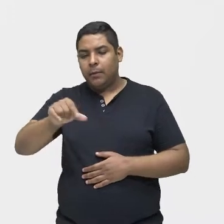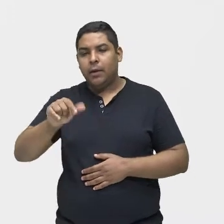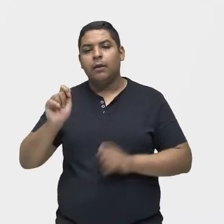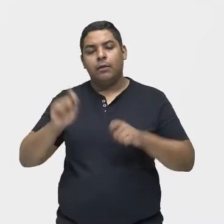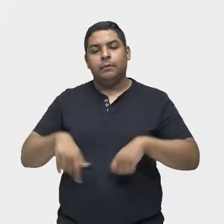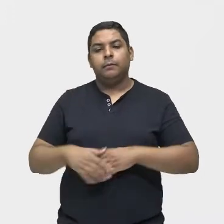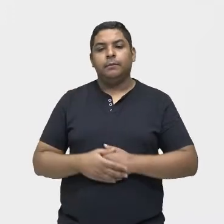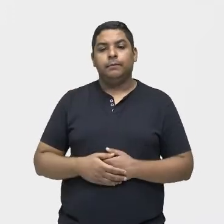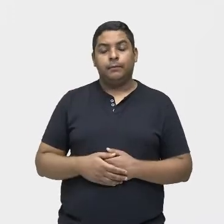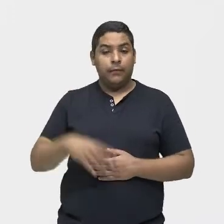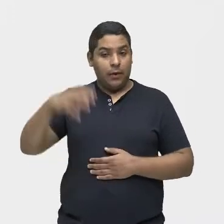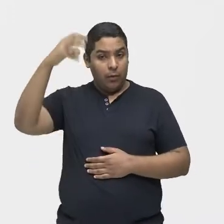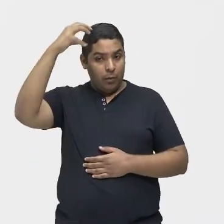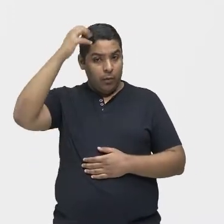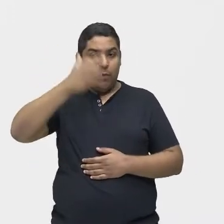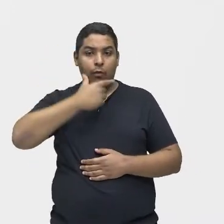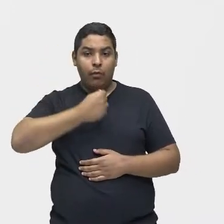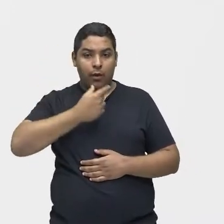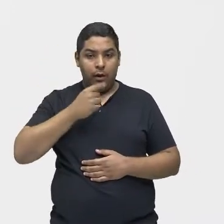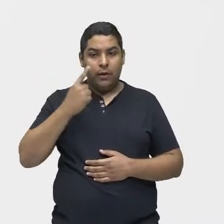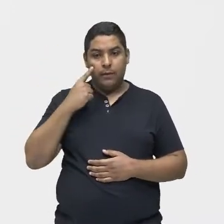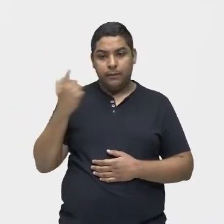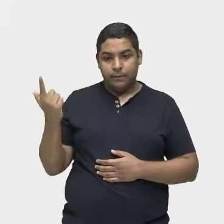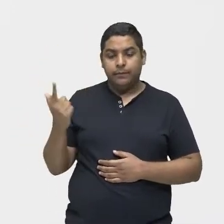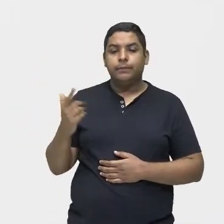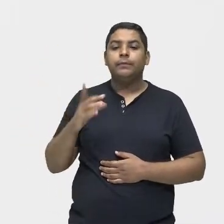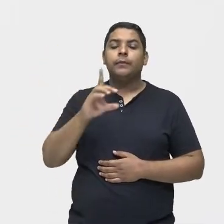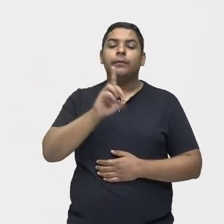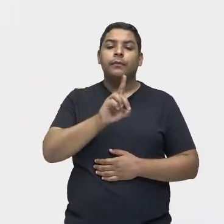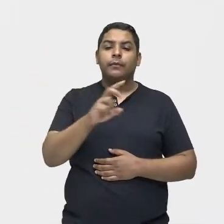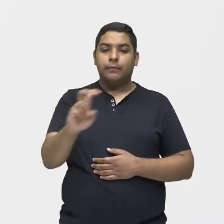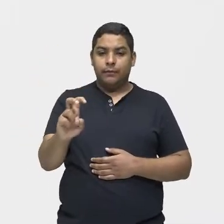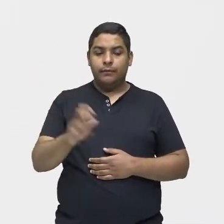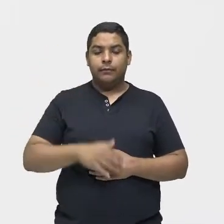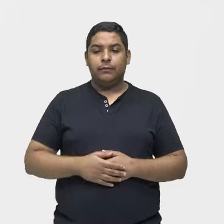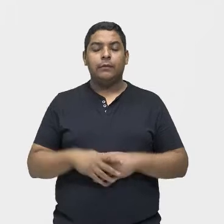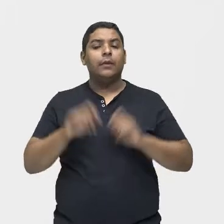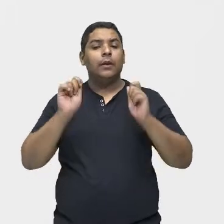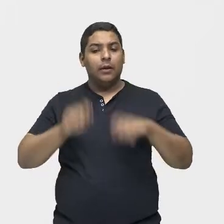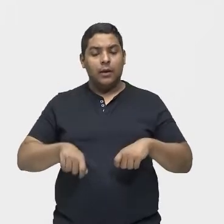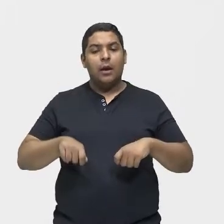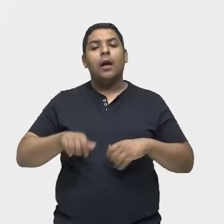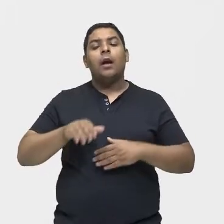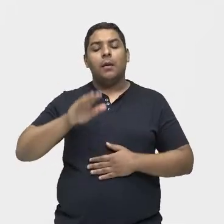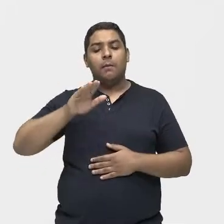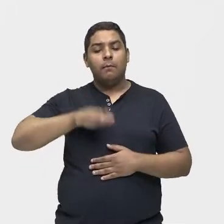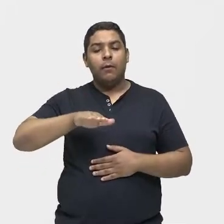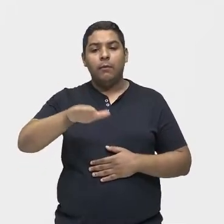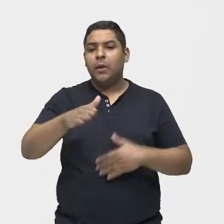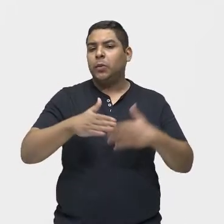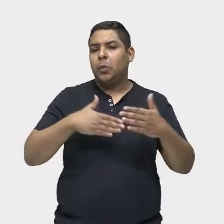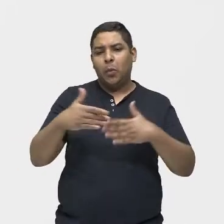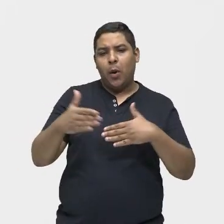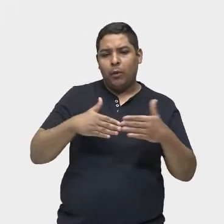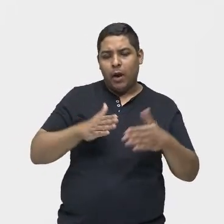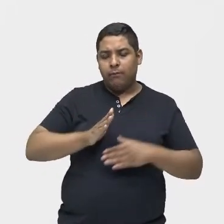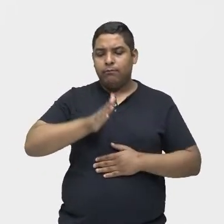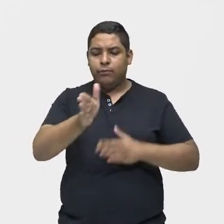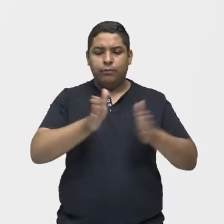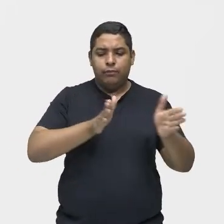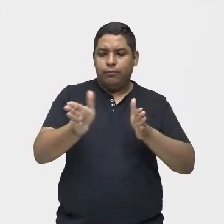o rei, ali na casa D5, ele pode também se movimentar para qualquer direção, como vocês observam aí